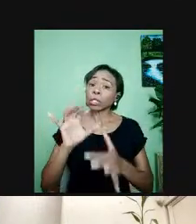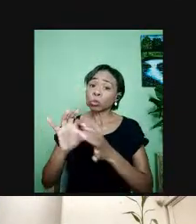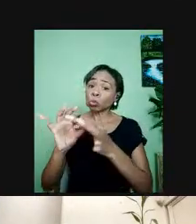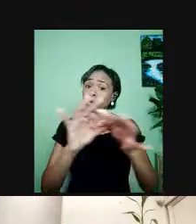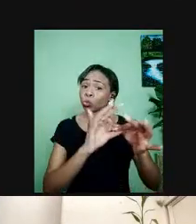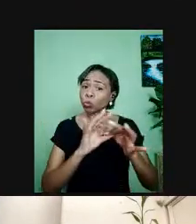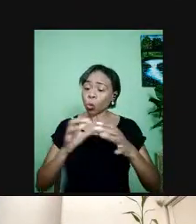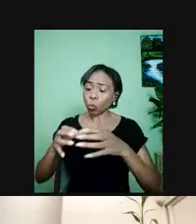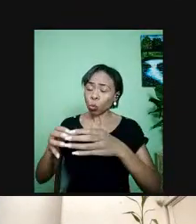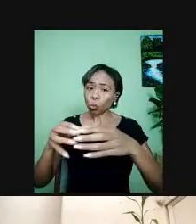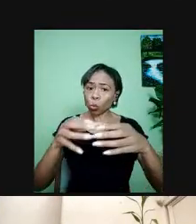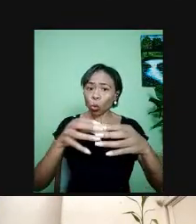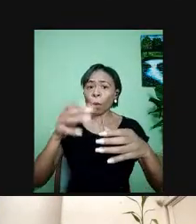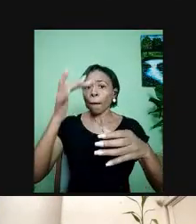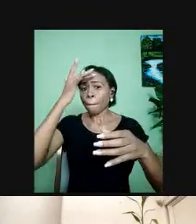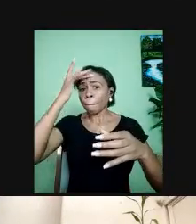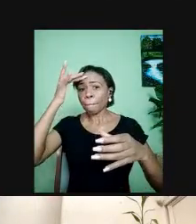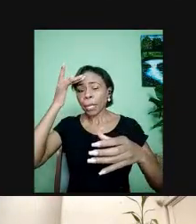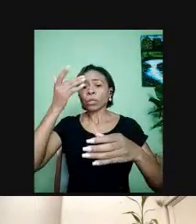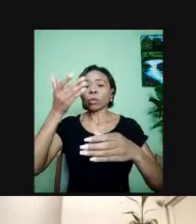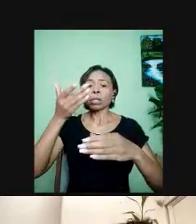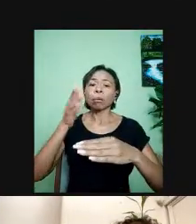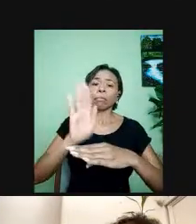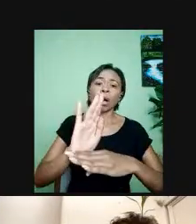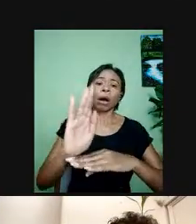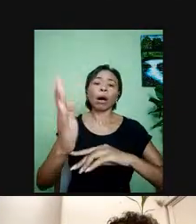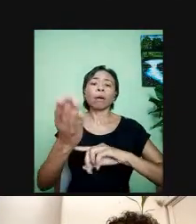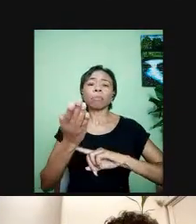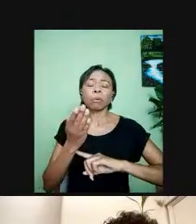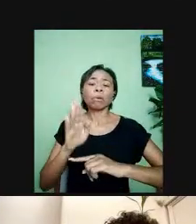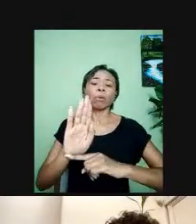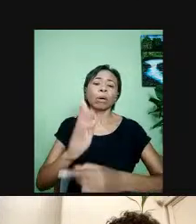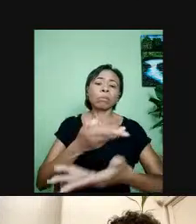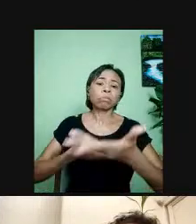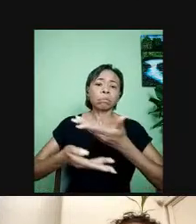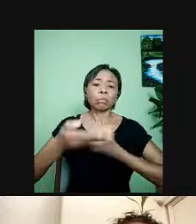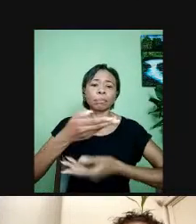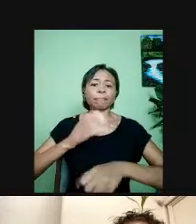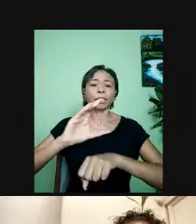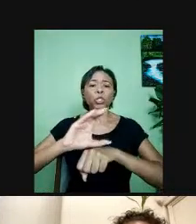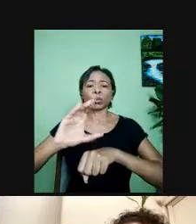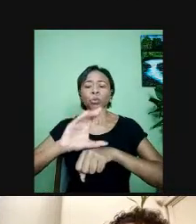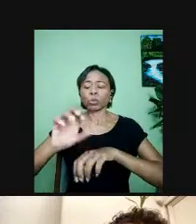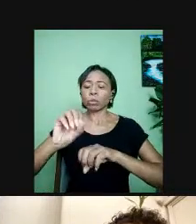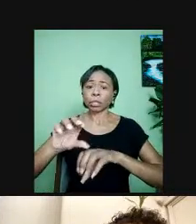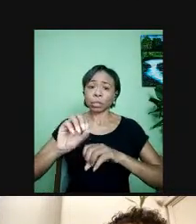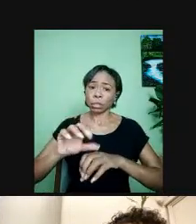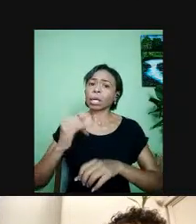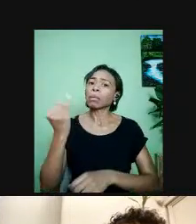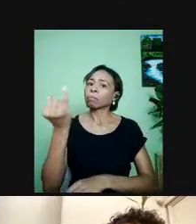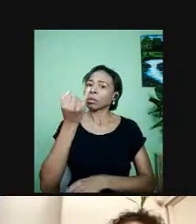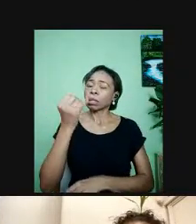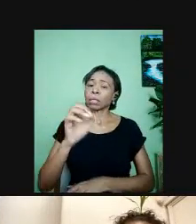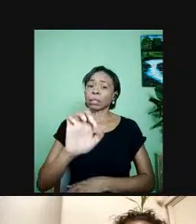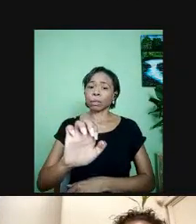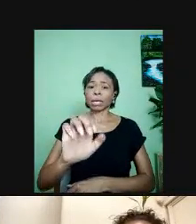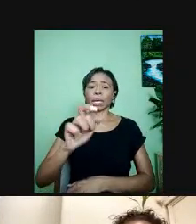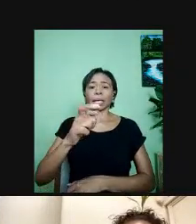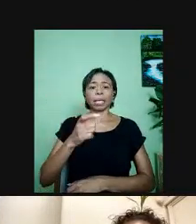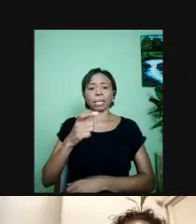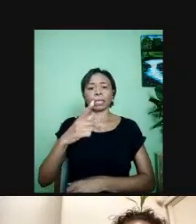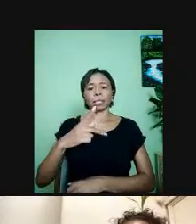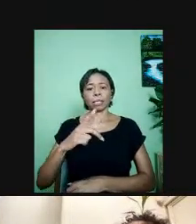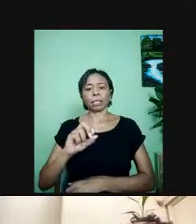ser colaboradores num campo de entrega de capacitação. Então, isso é muito importante. A Expo tem tudo isso